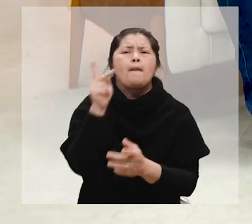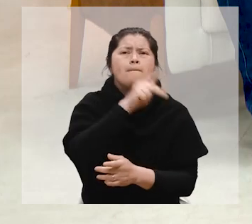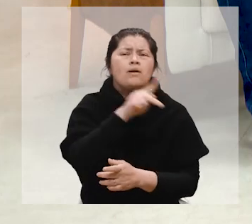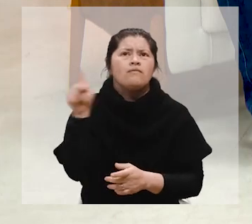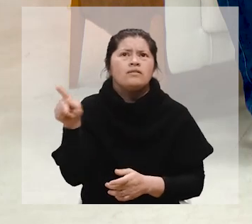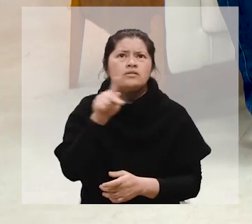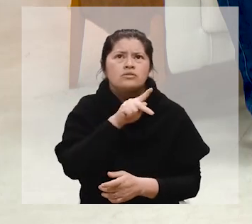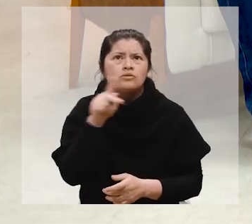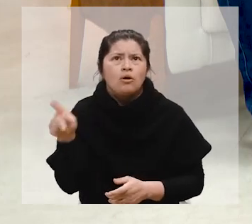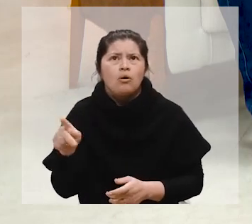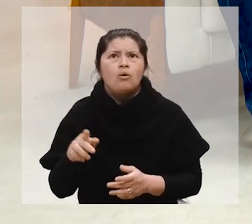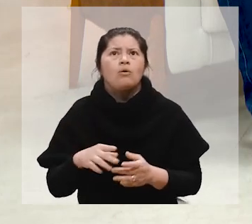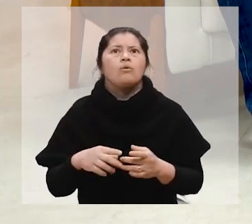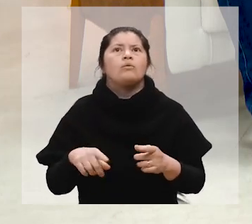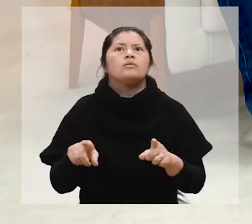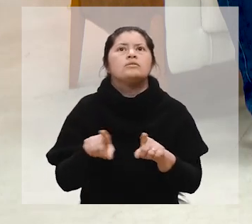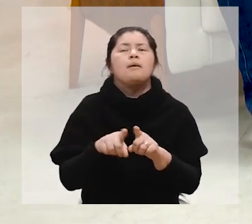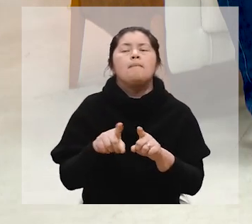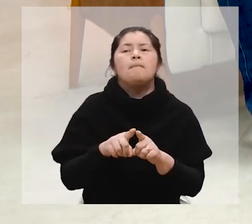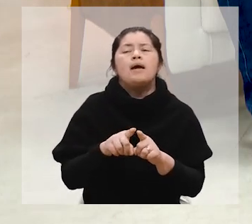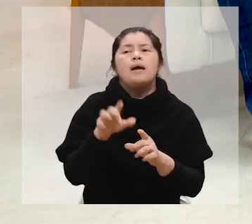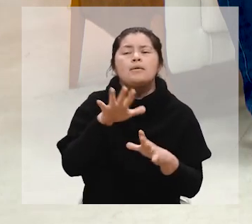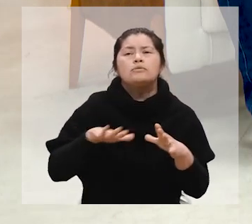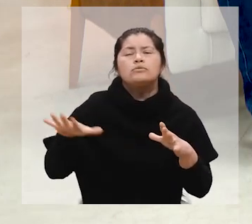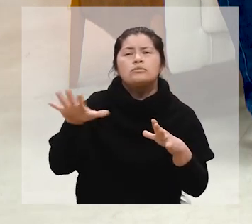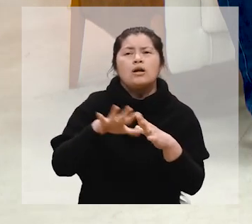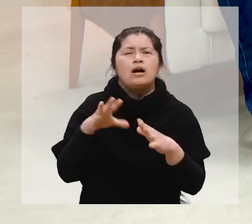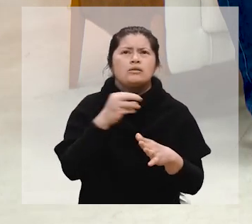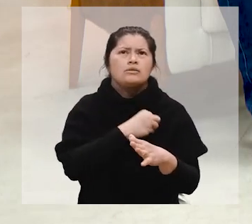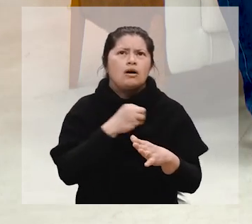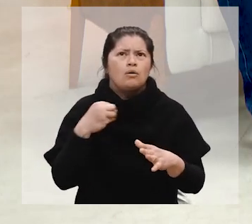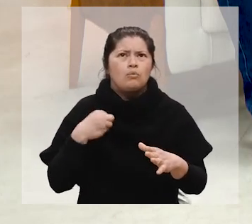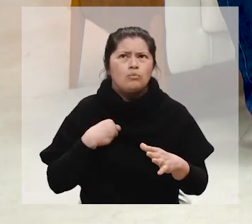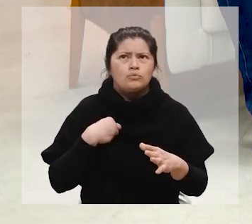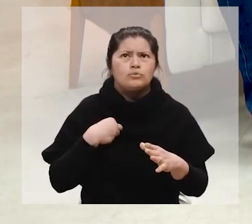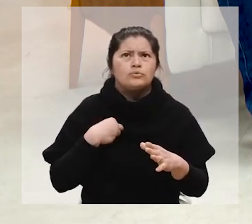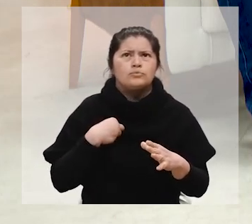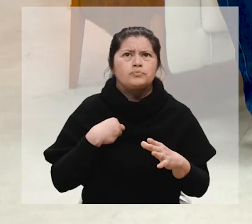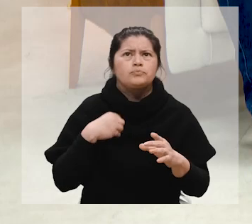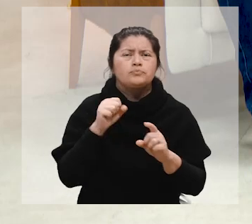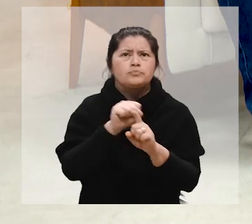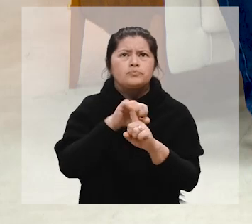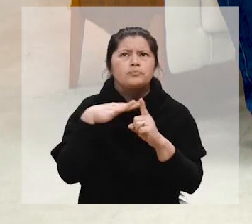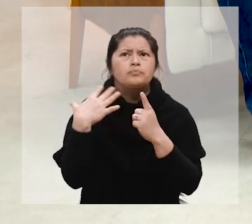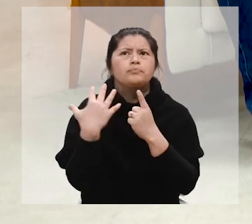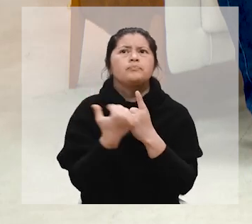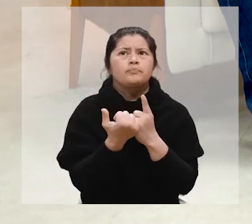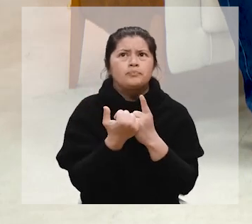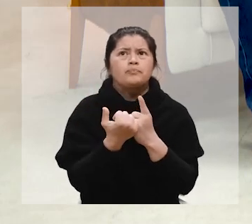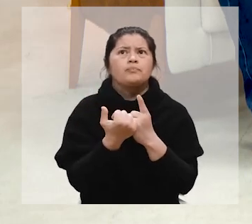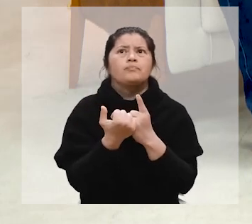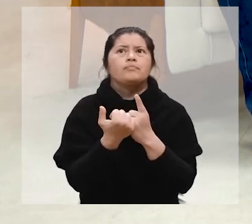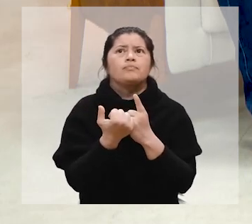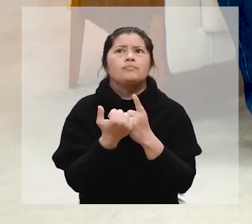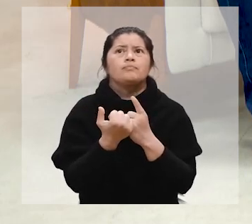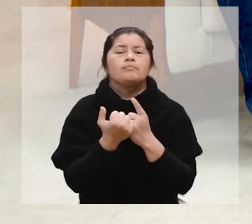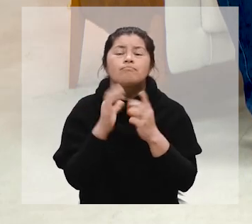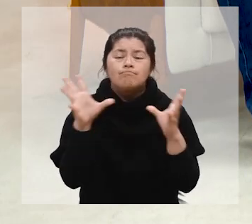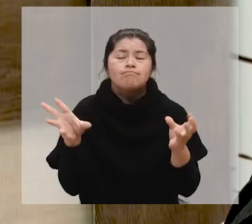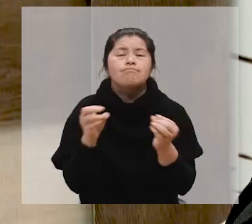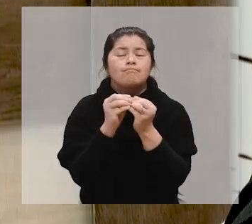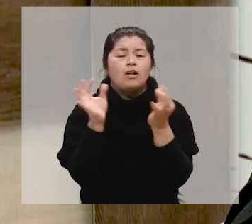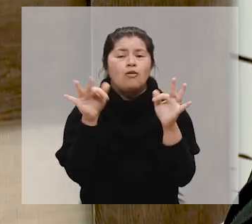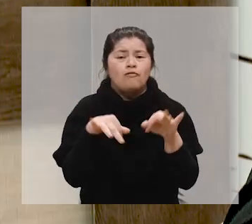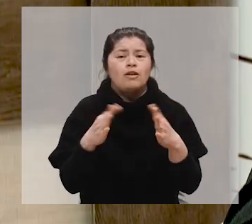aí também quantos professores, E pessoas da área da saúde, da assistência social, estão nos acompanhando neste momento. Eu